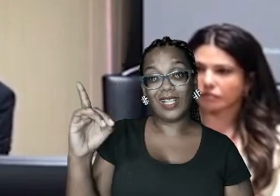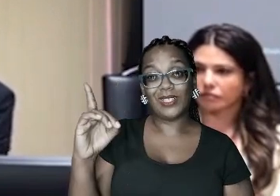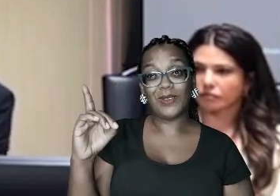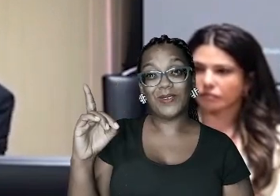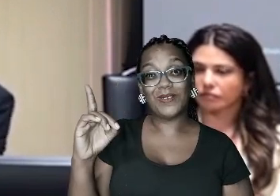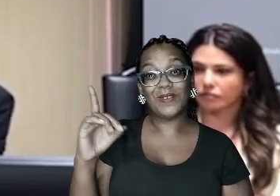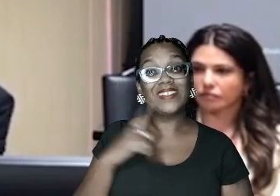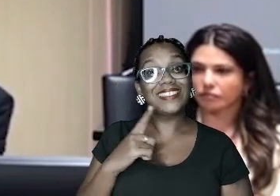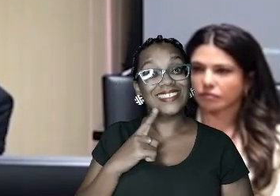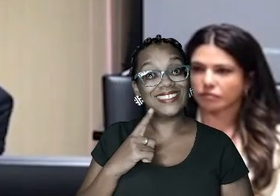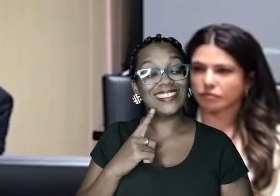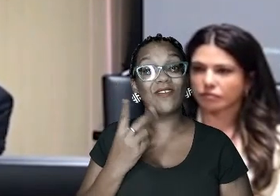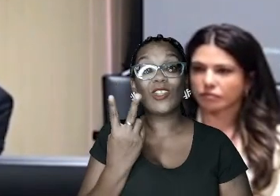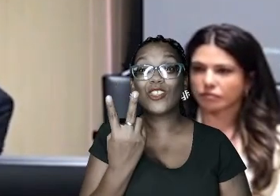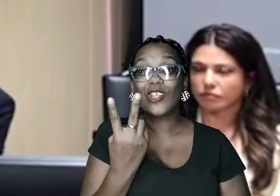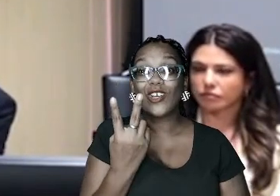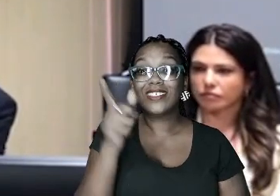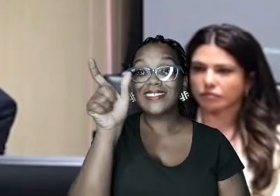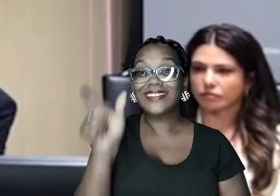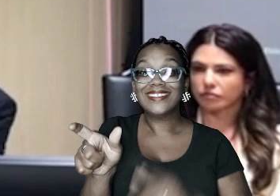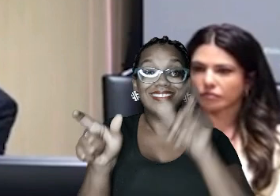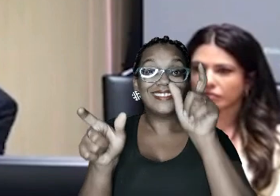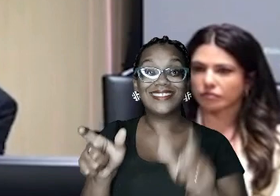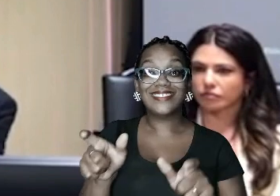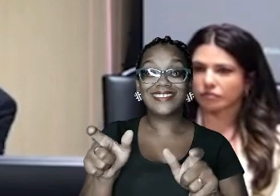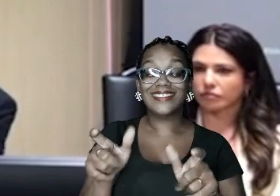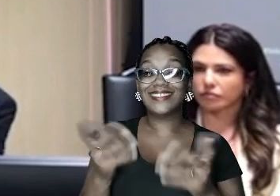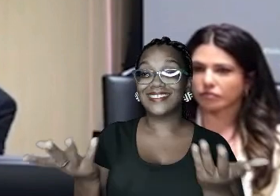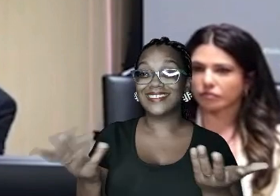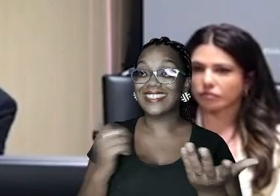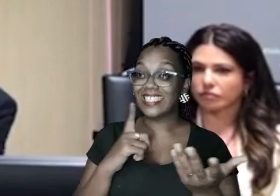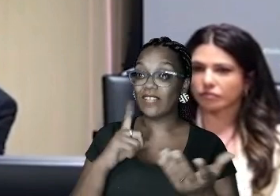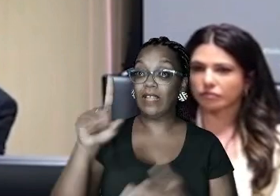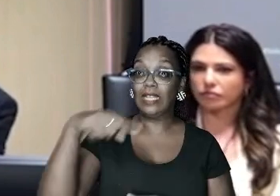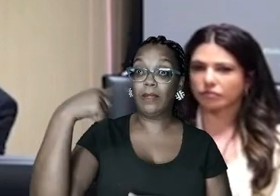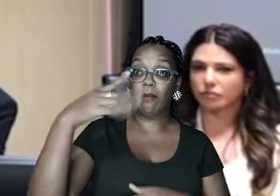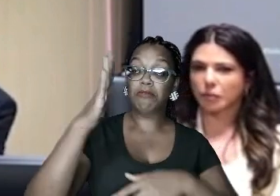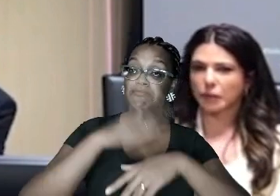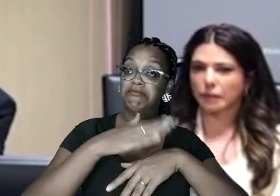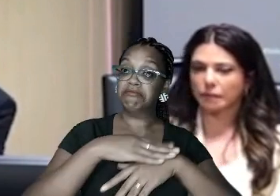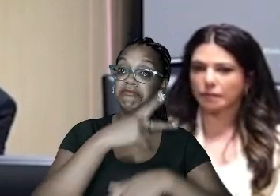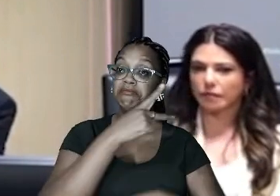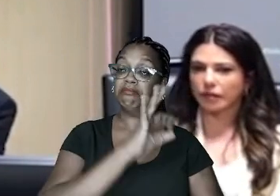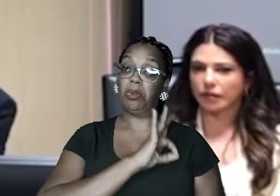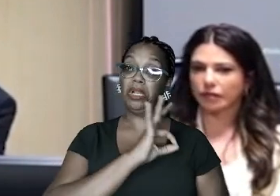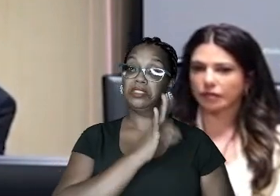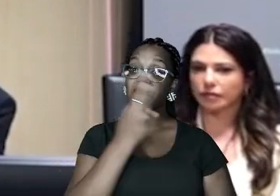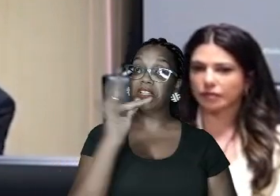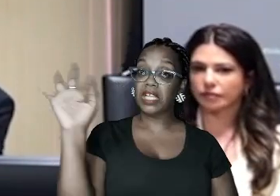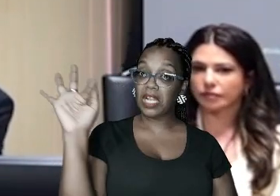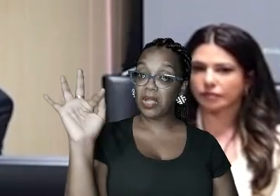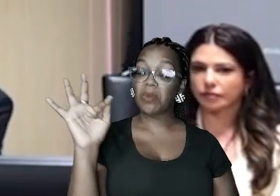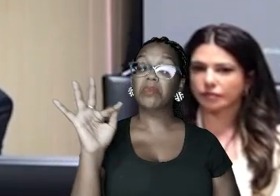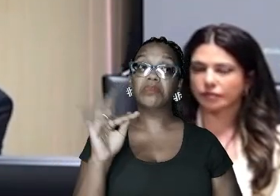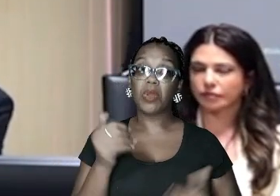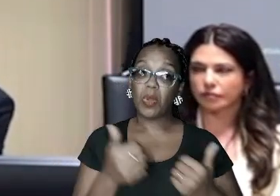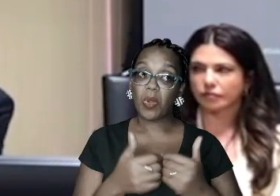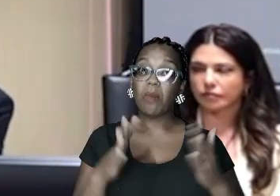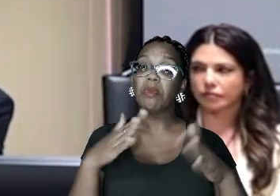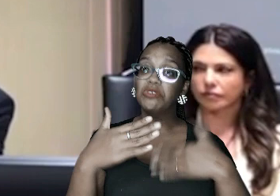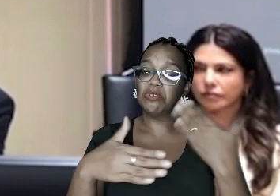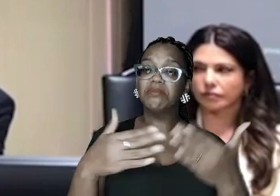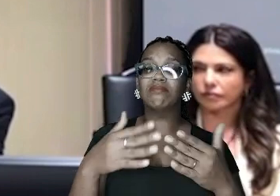então vejam aqui um caso que envolveu uma coordenação com esses dois atores há casos inclusive que envolveram depois a própria Polícia Federal